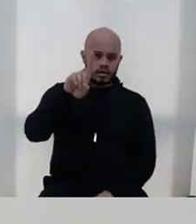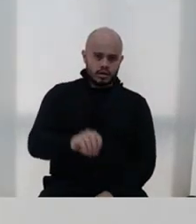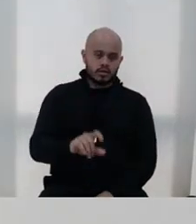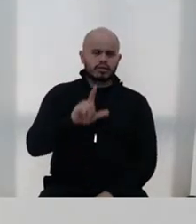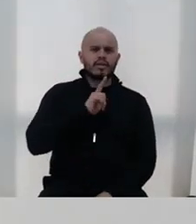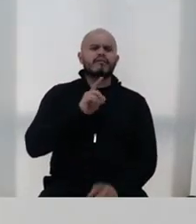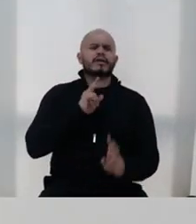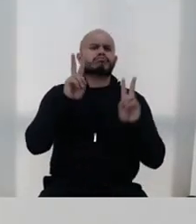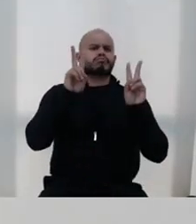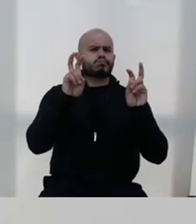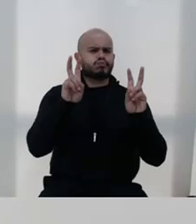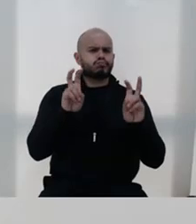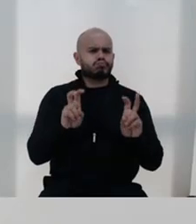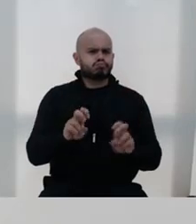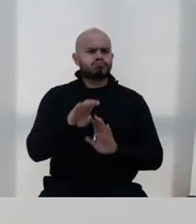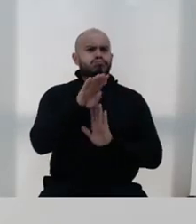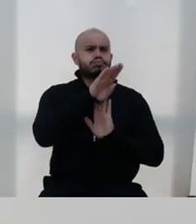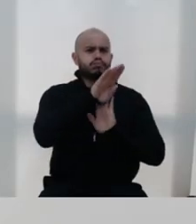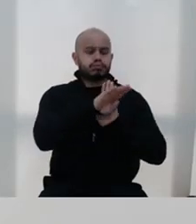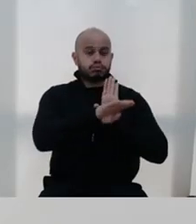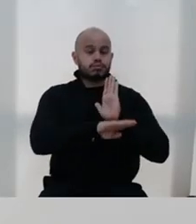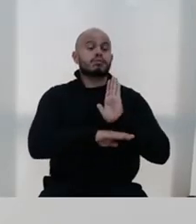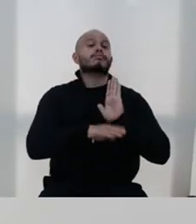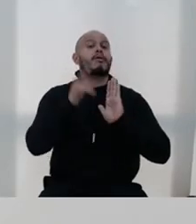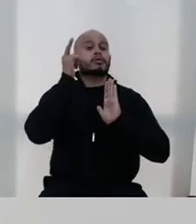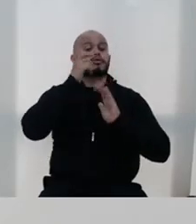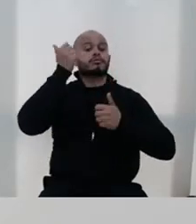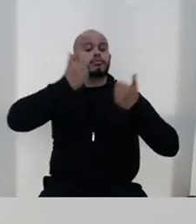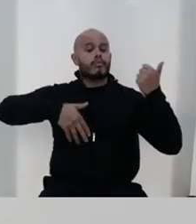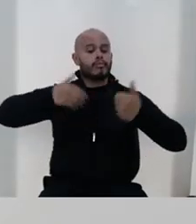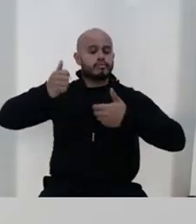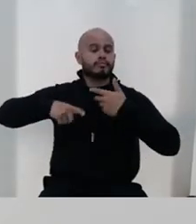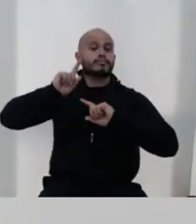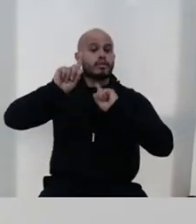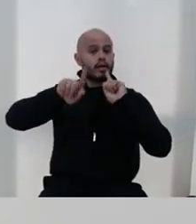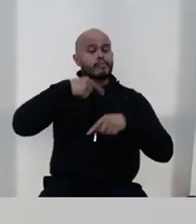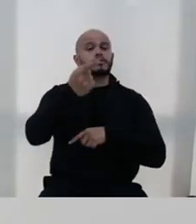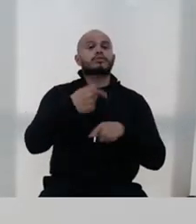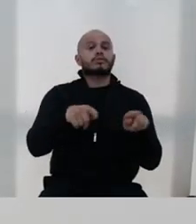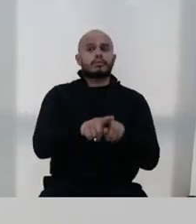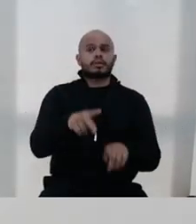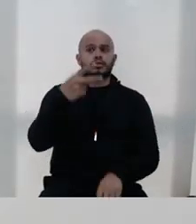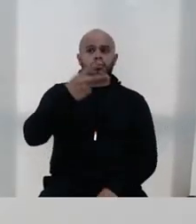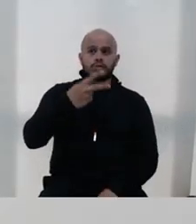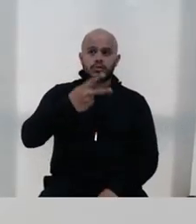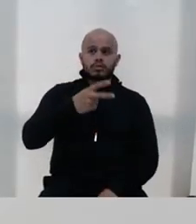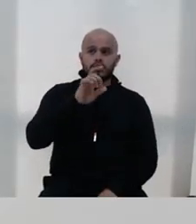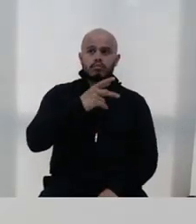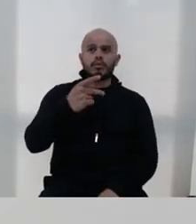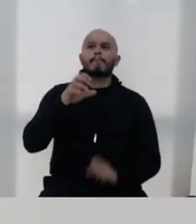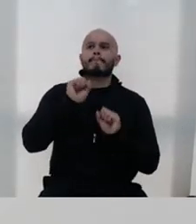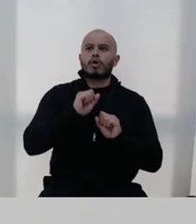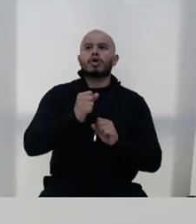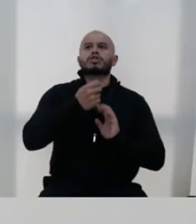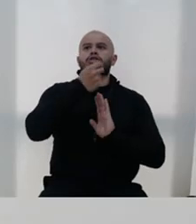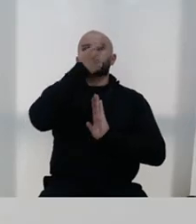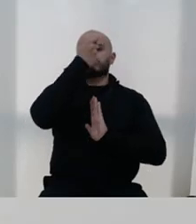algumas pautas para tratar nessa reunião. Depois o segundo subdefensor também pode relatar